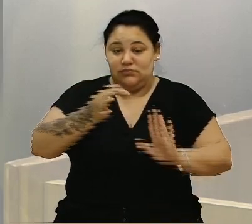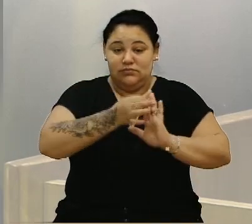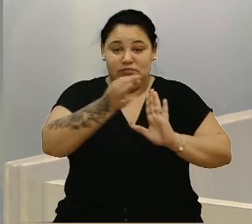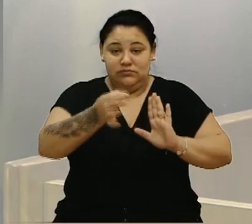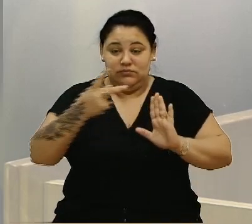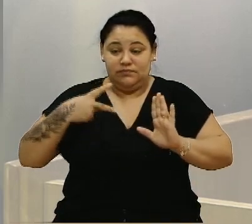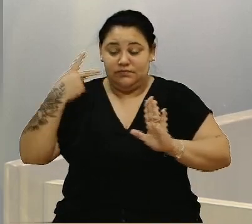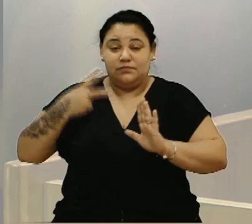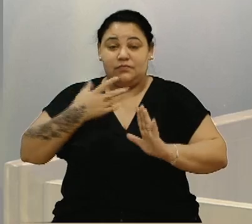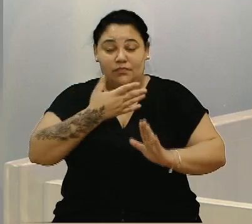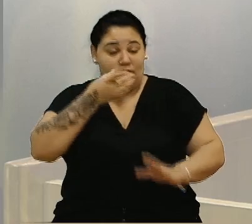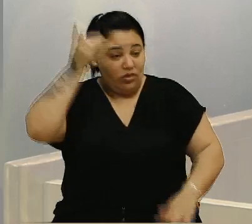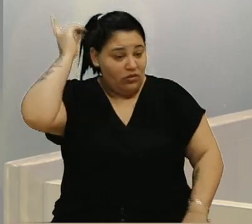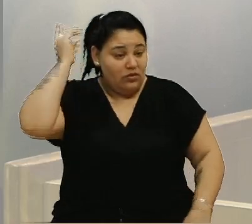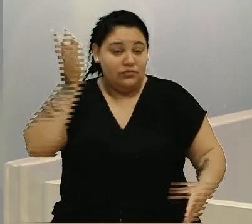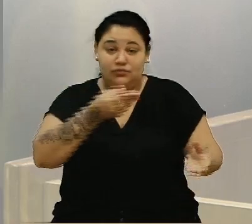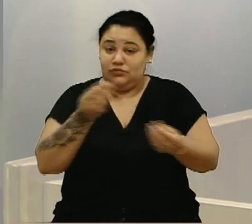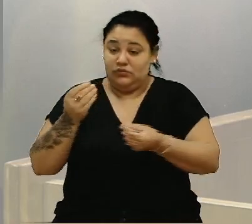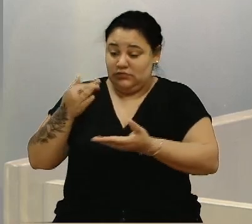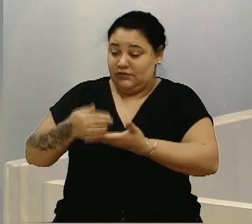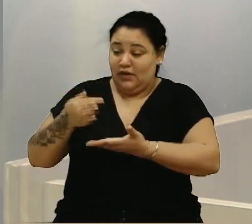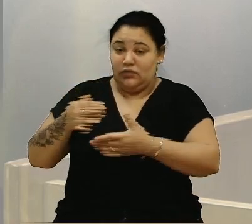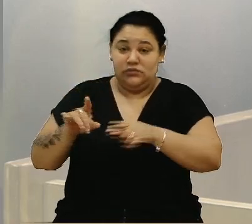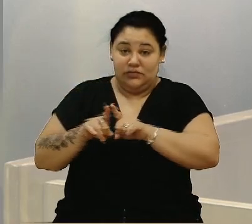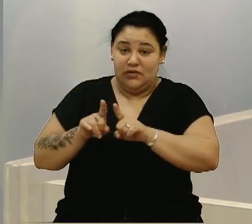da abstenção está